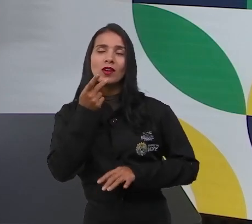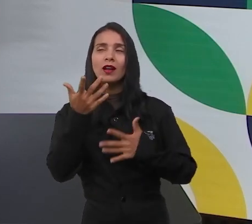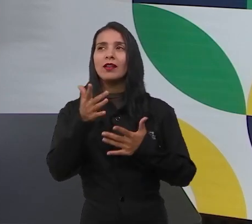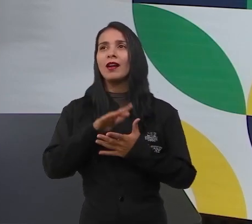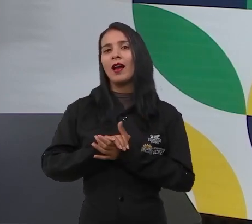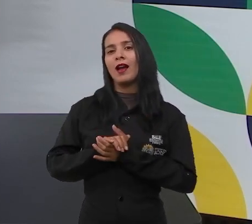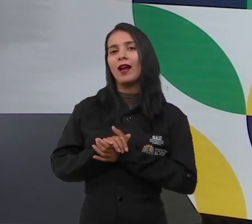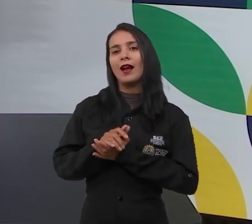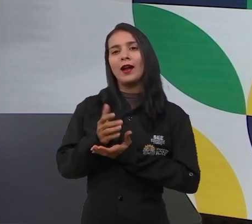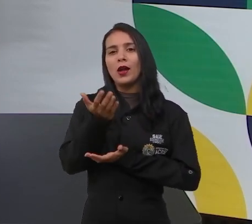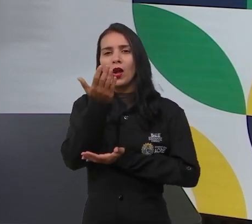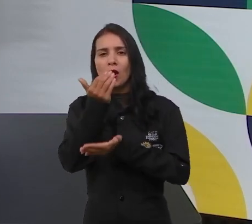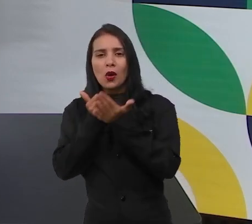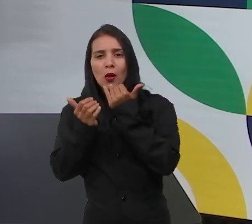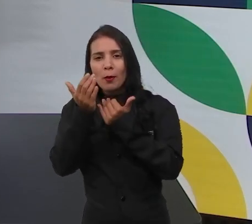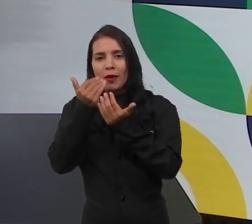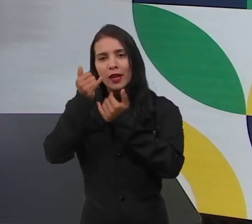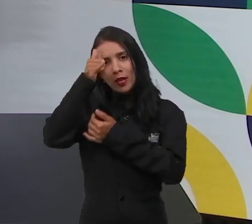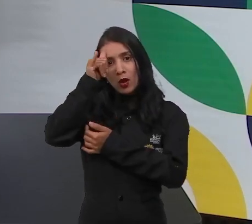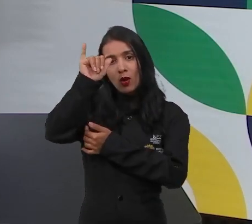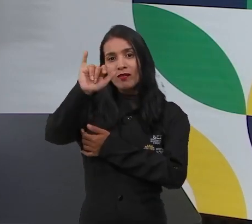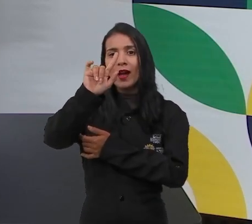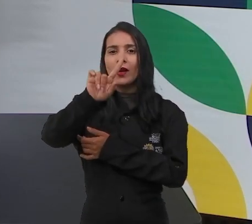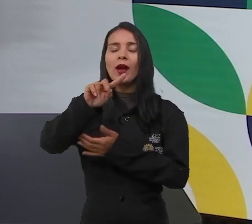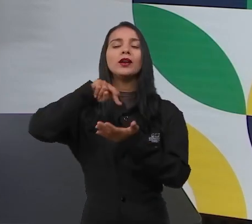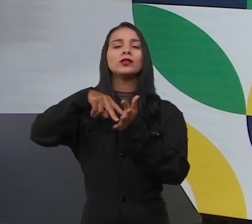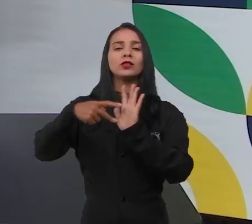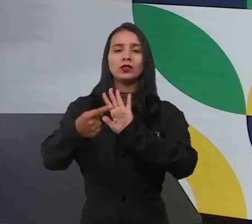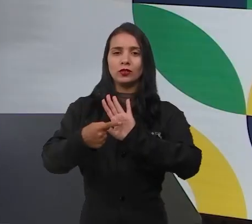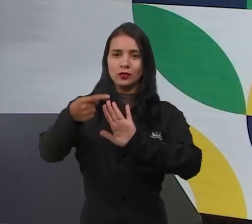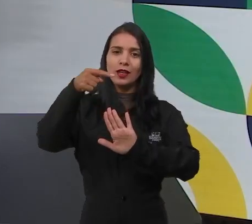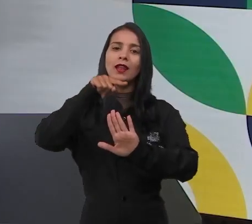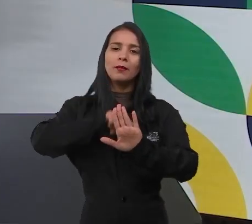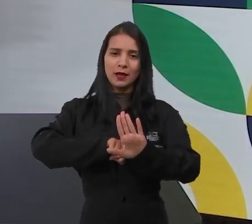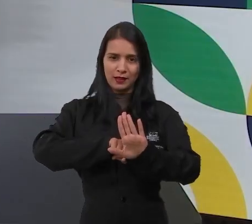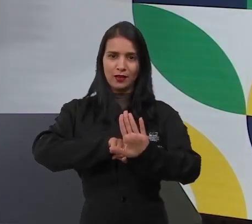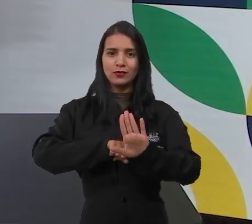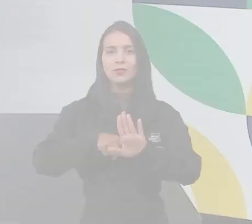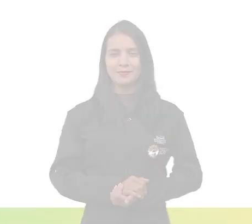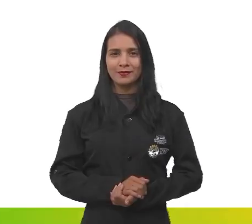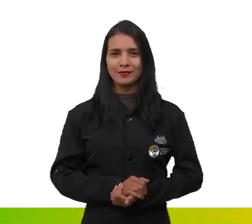inteira, é porque você comeria muito, ou seja, demasiado.